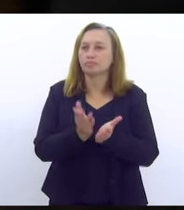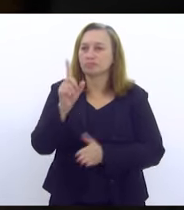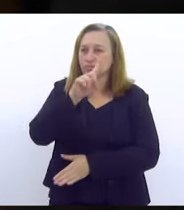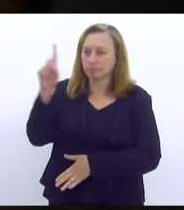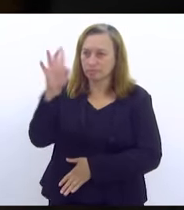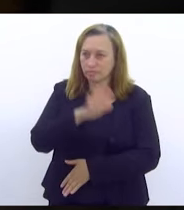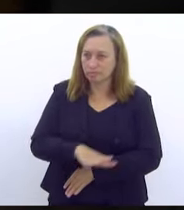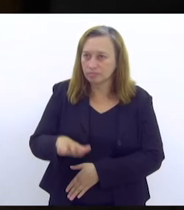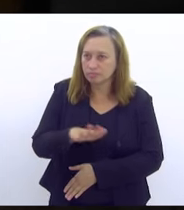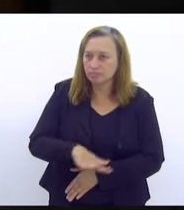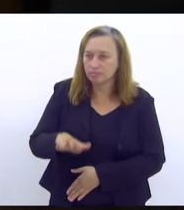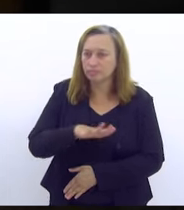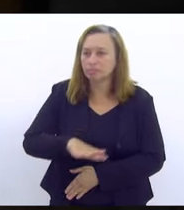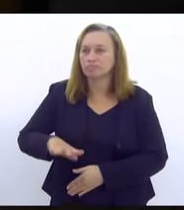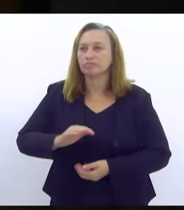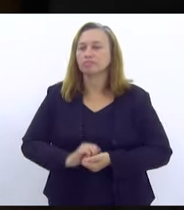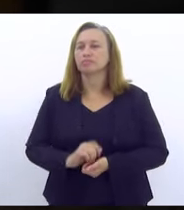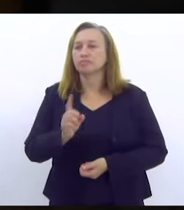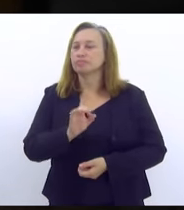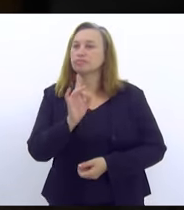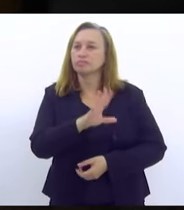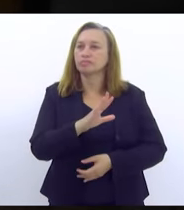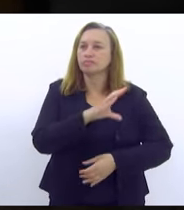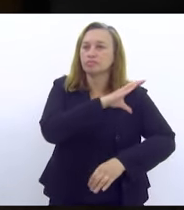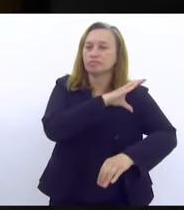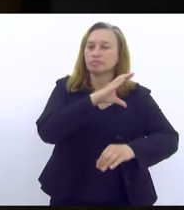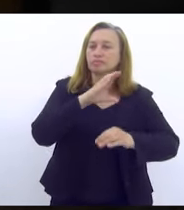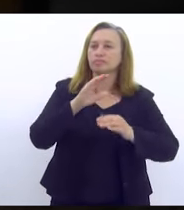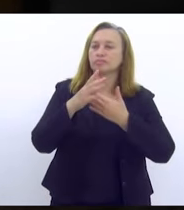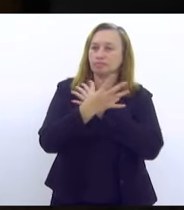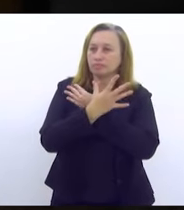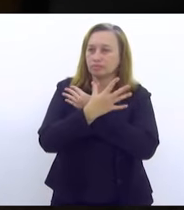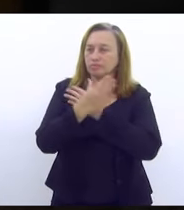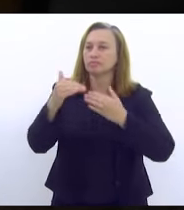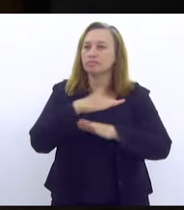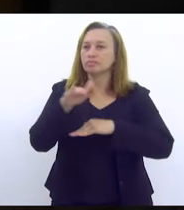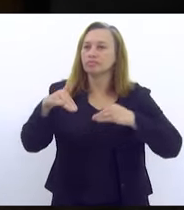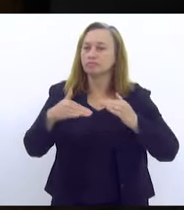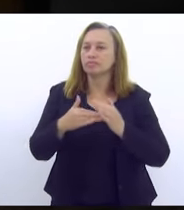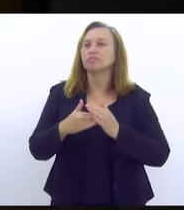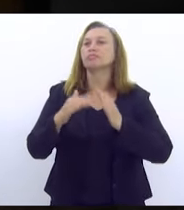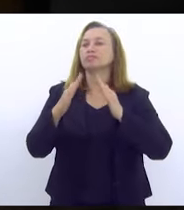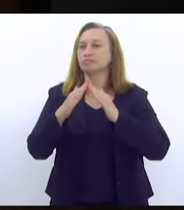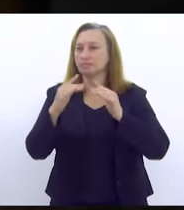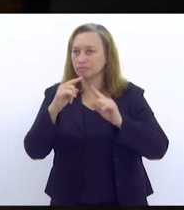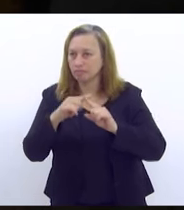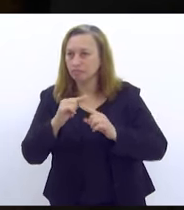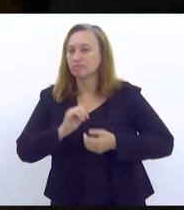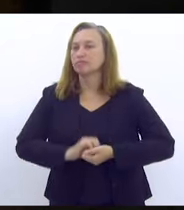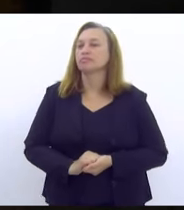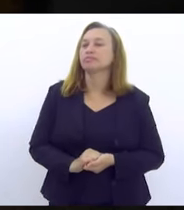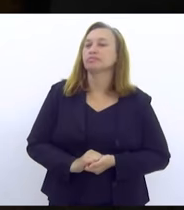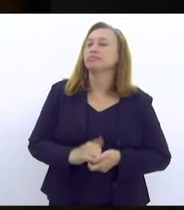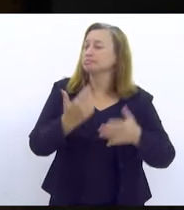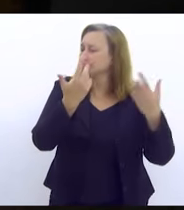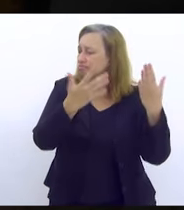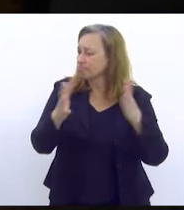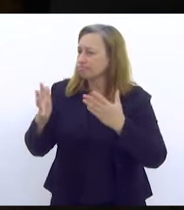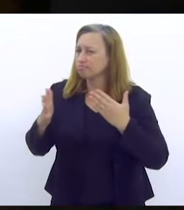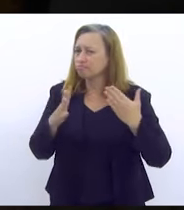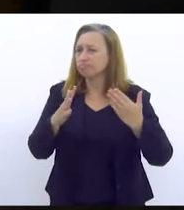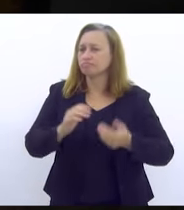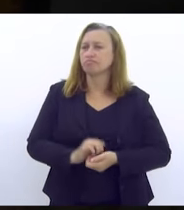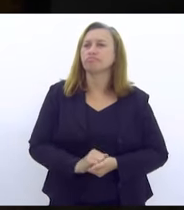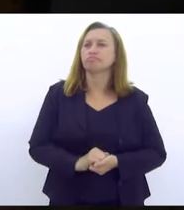Infanto-Juvenil, não só da Igreja Universal, mas de todas as denominações. Quero saudar aqueles que exercem